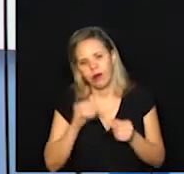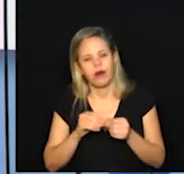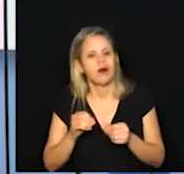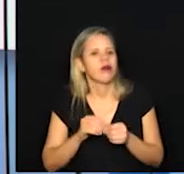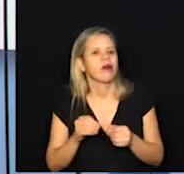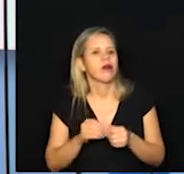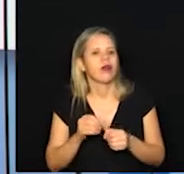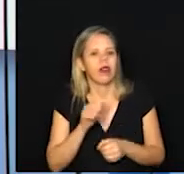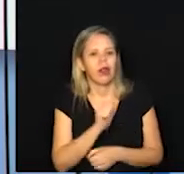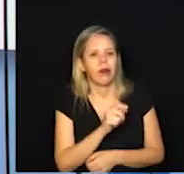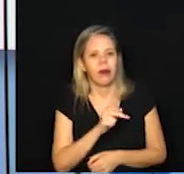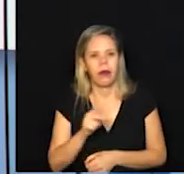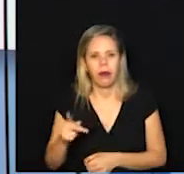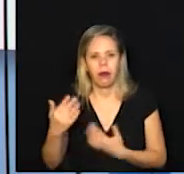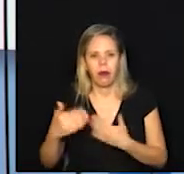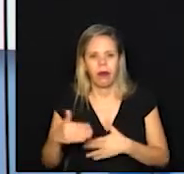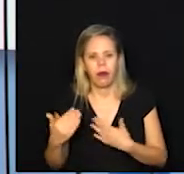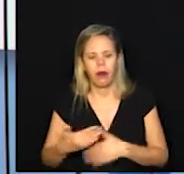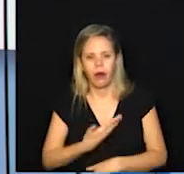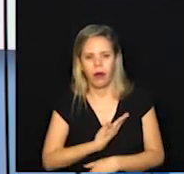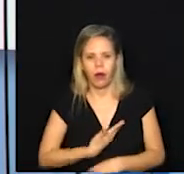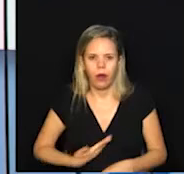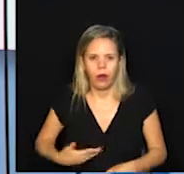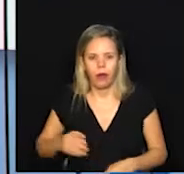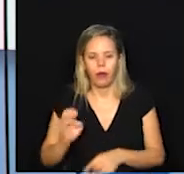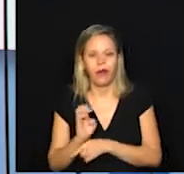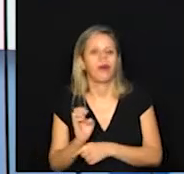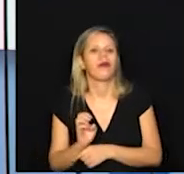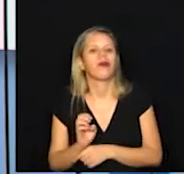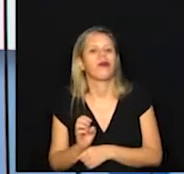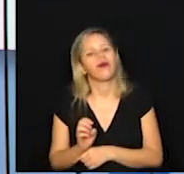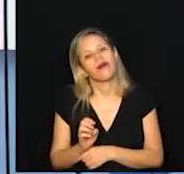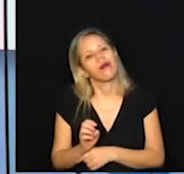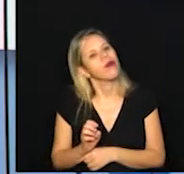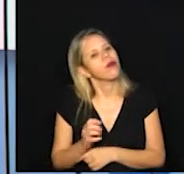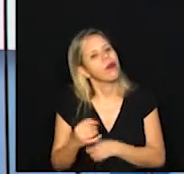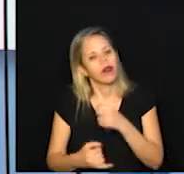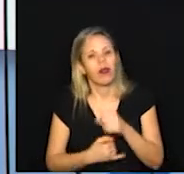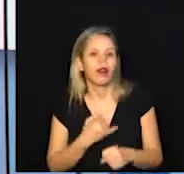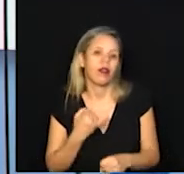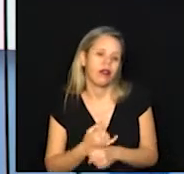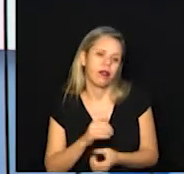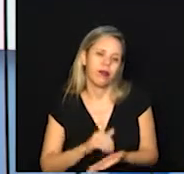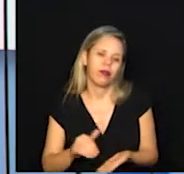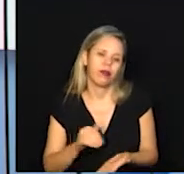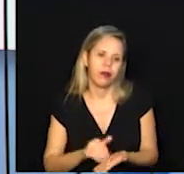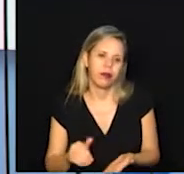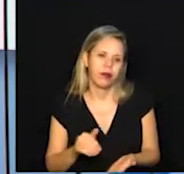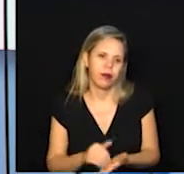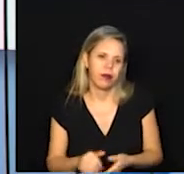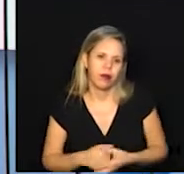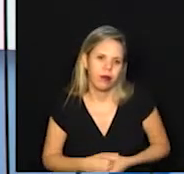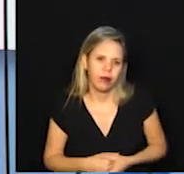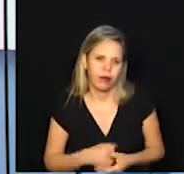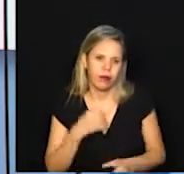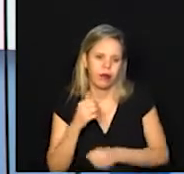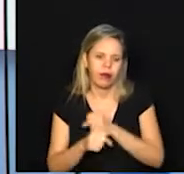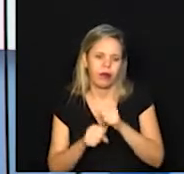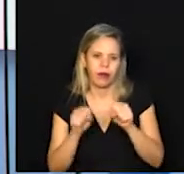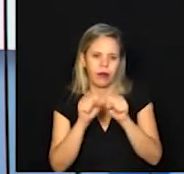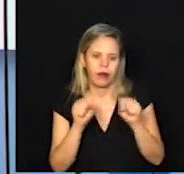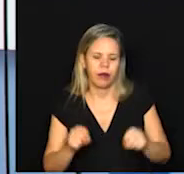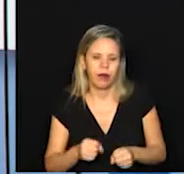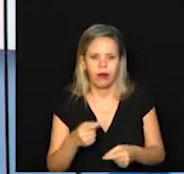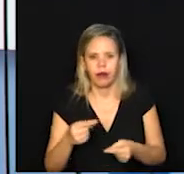chamadas APPs, que são as provas do governo do estado, através da plataforma da Secretaria de Educação. E o sistema cai, você